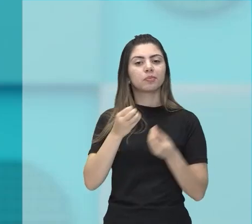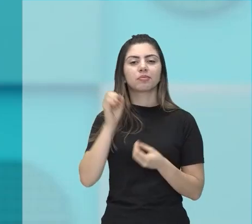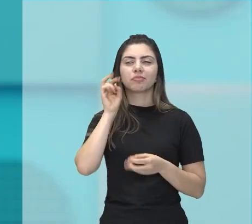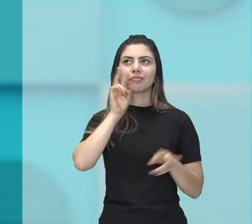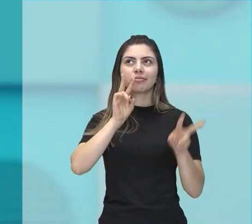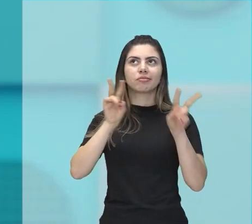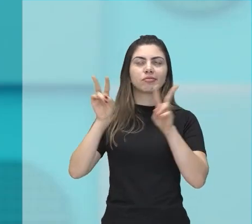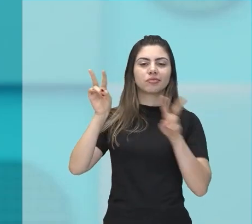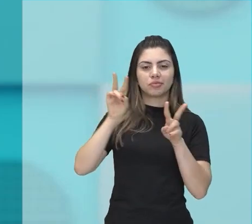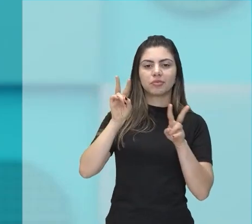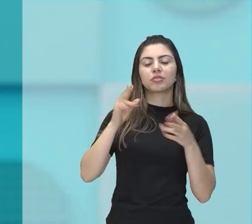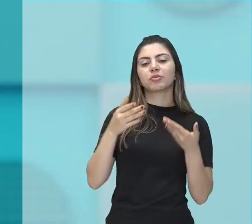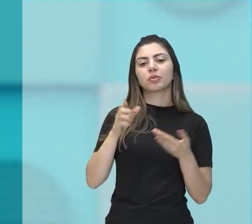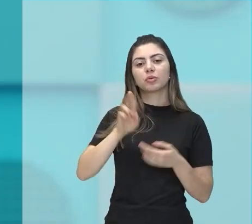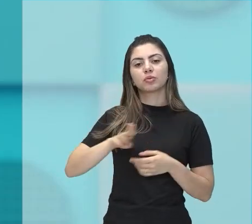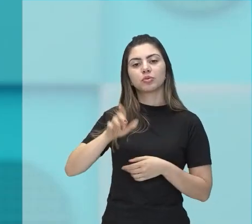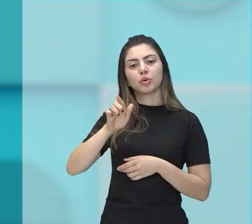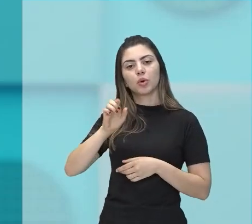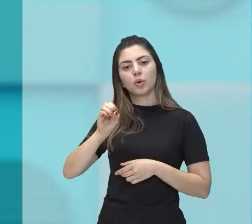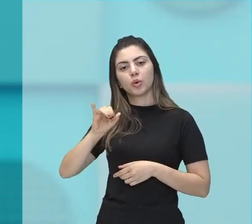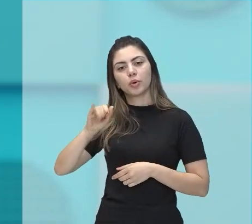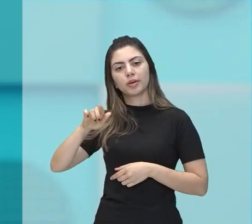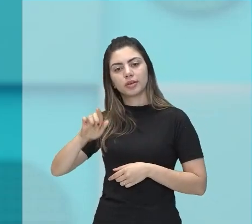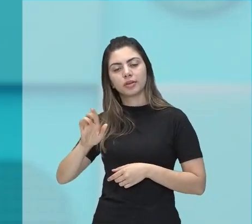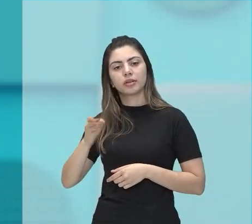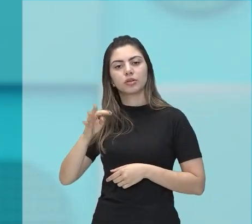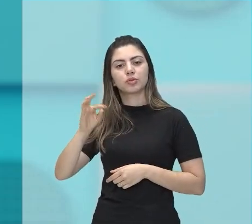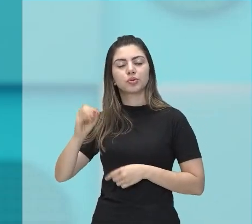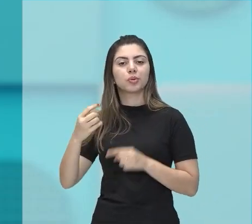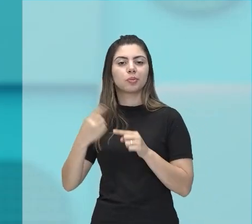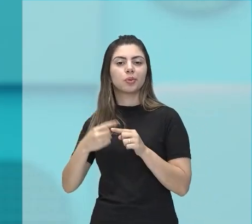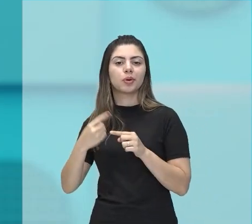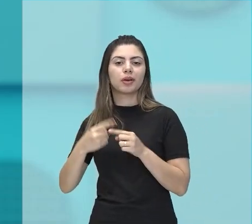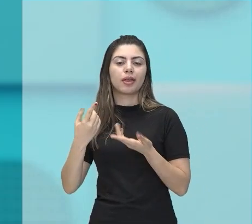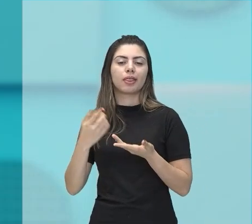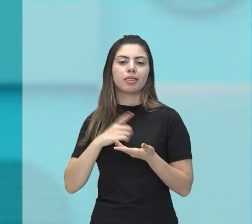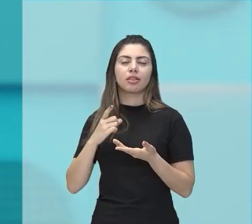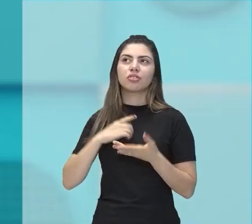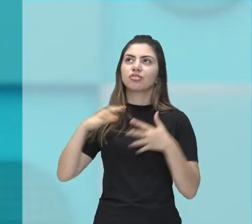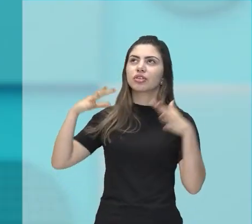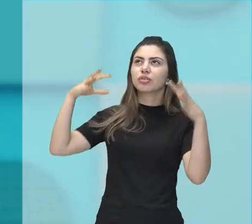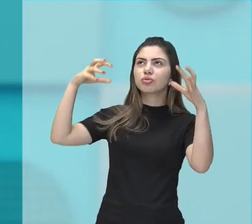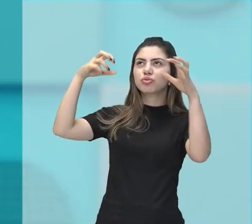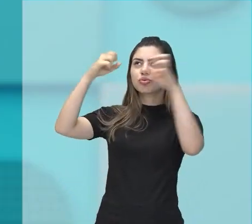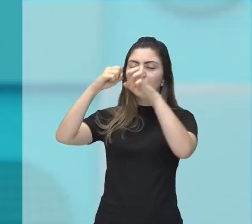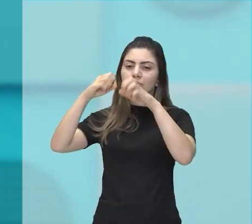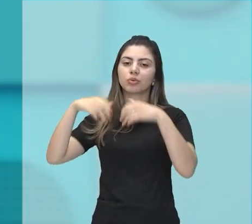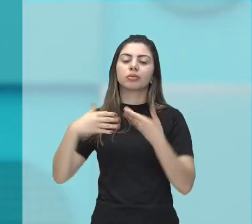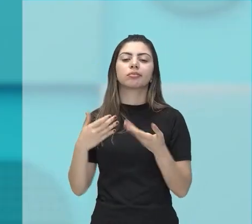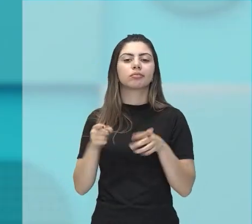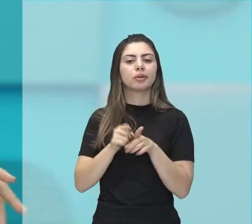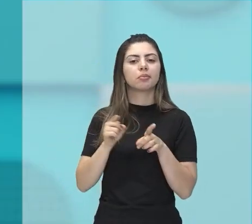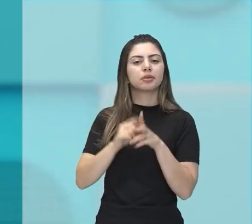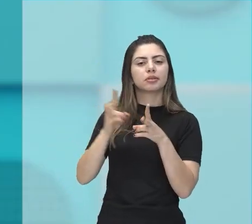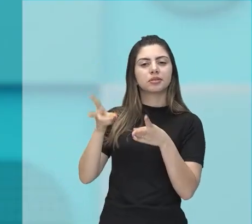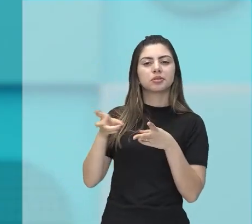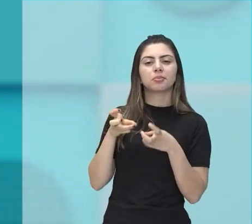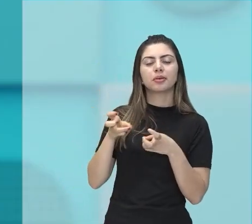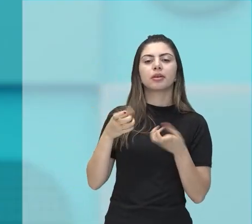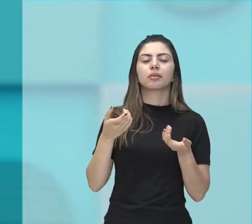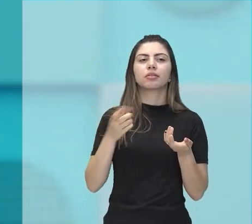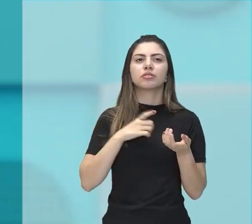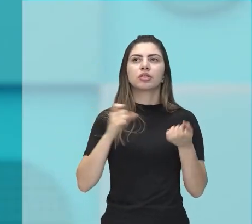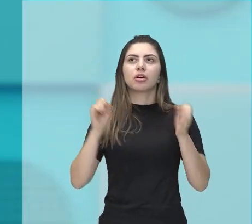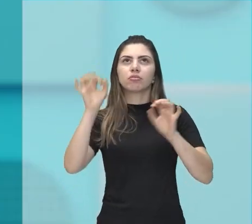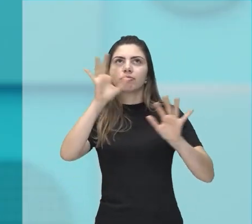falou it's going to rain, mas porque tinha umas nuvens escuras. Vimos também que o céu estava bonito, então a